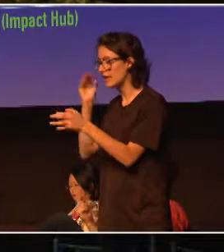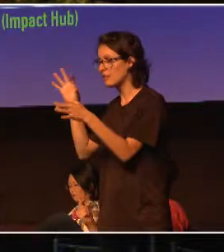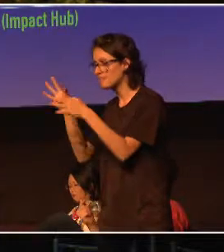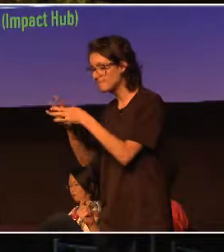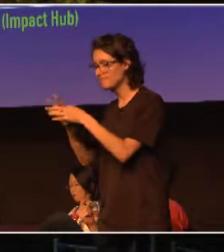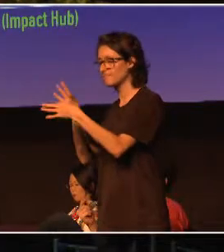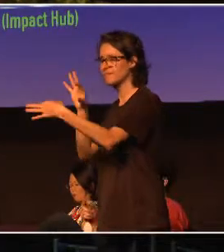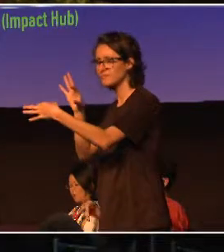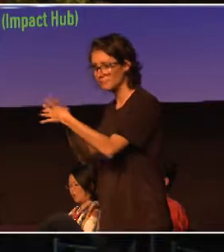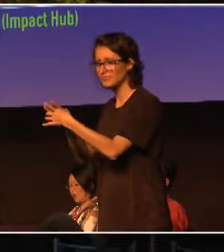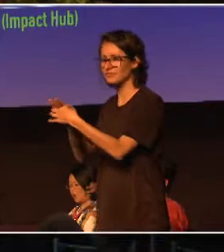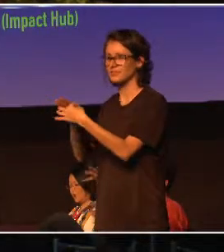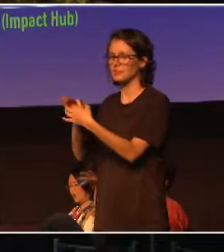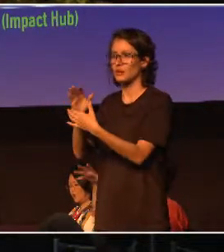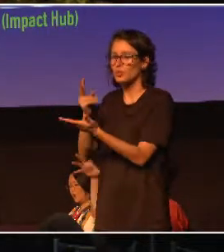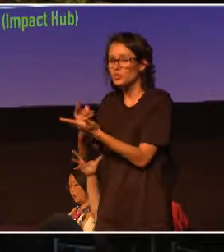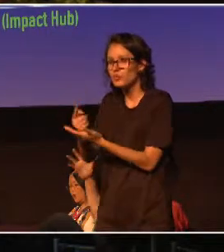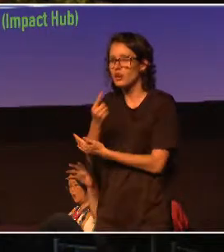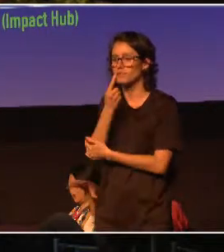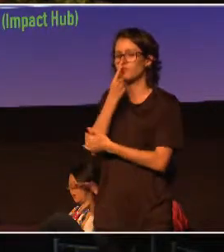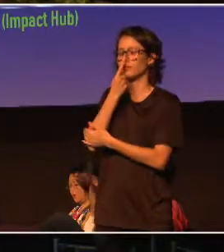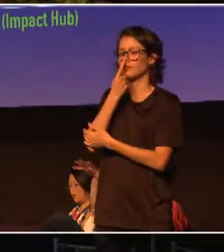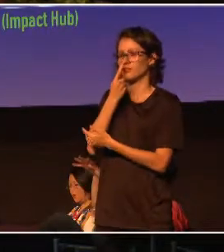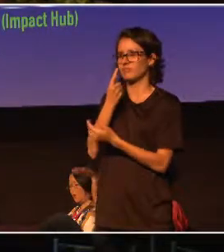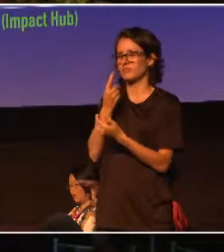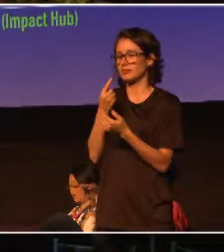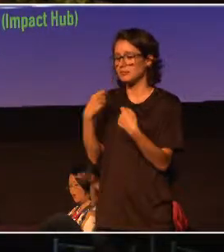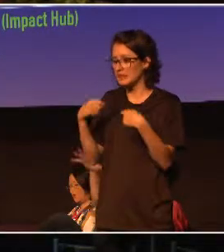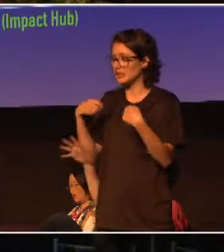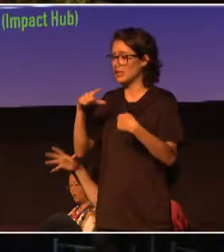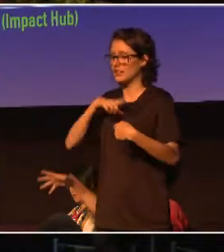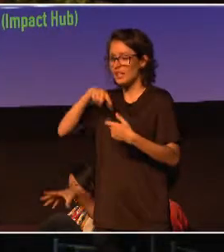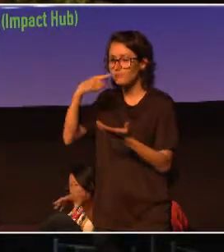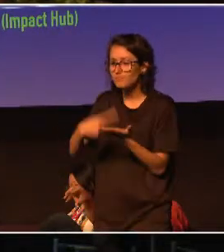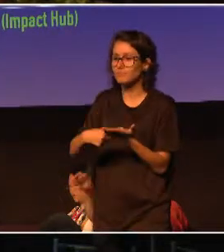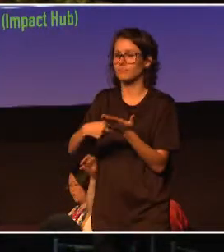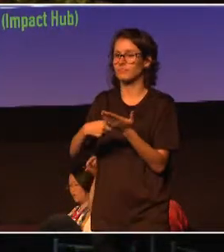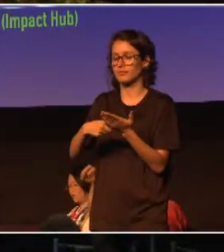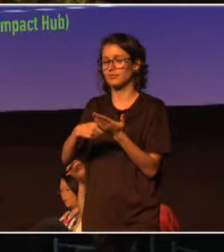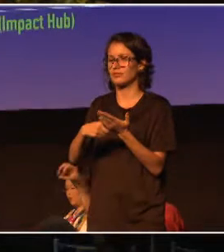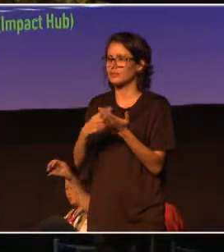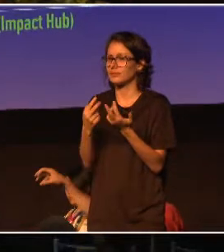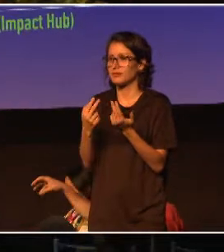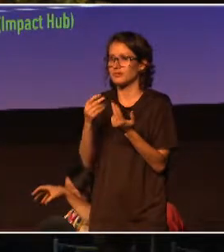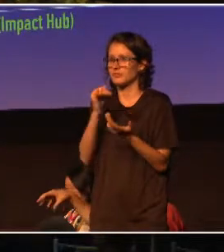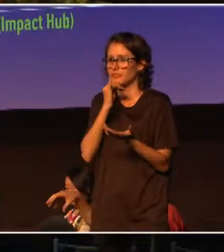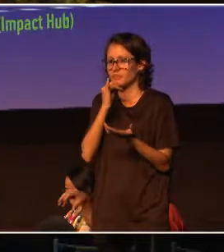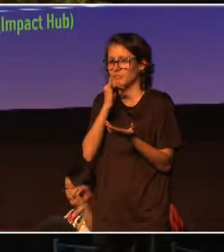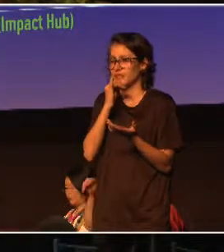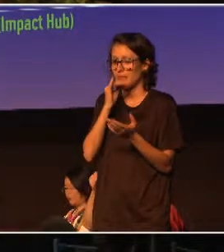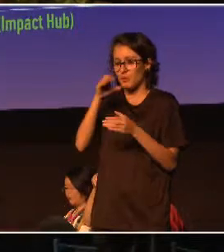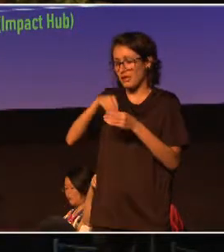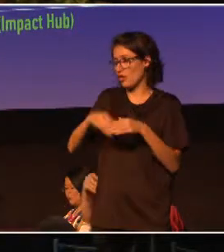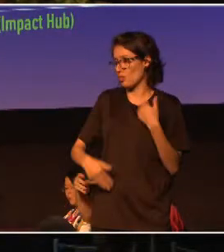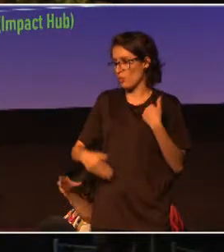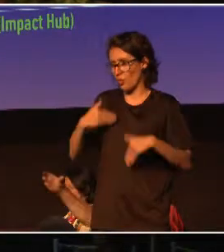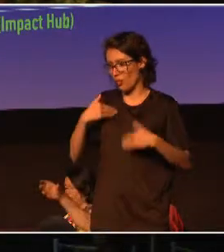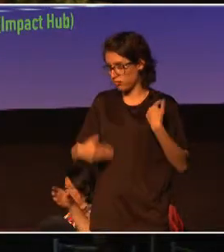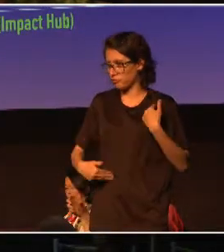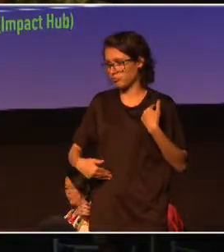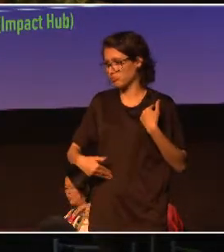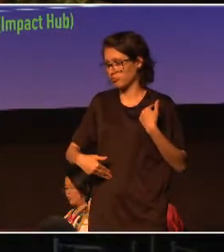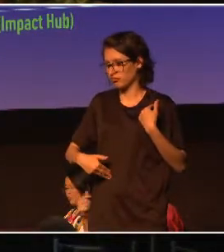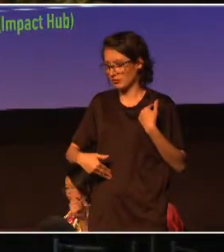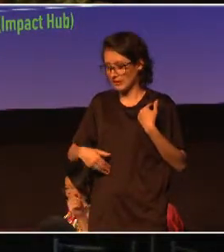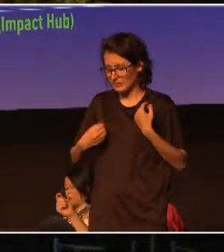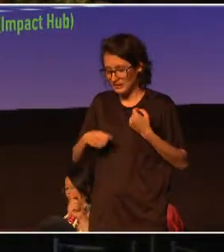muito próxima, é como se fosse algo orgânico mesmo. Você tem, você tem um organismo, daí você tem dentro, tem umas células. Então, você vai criando